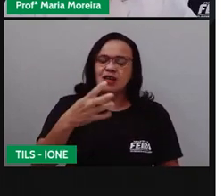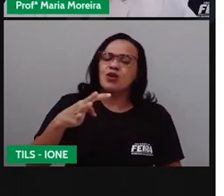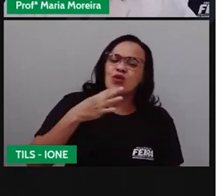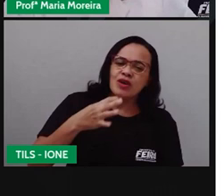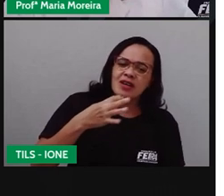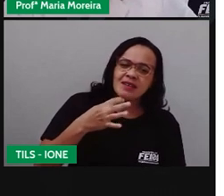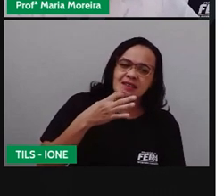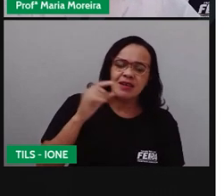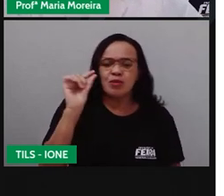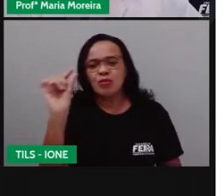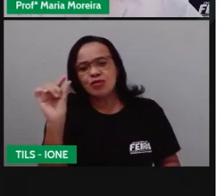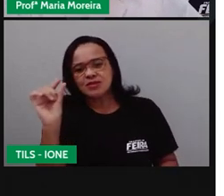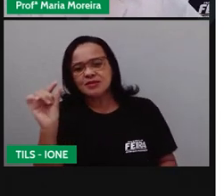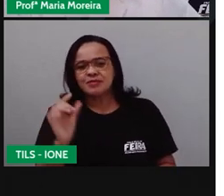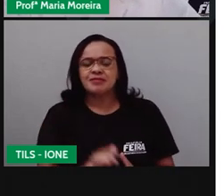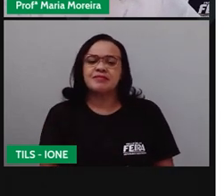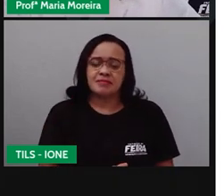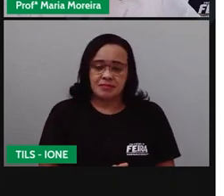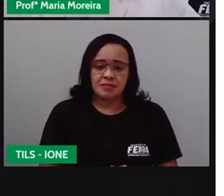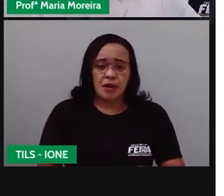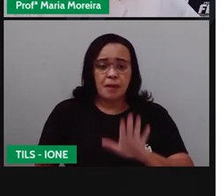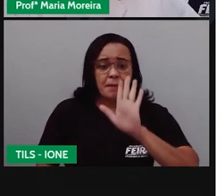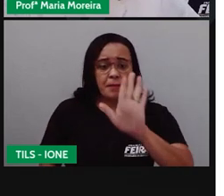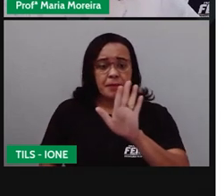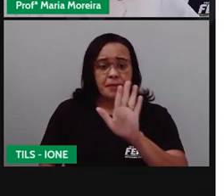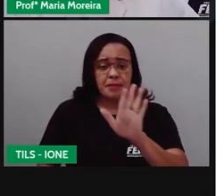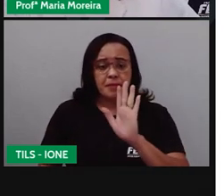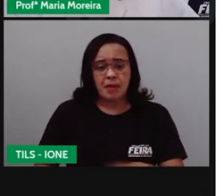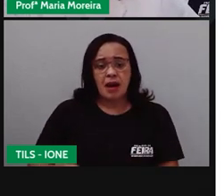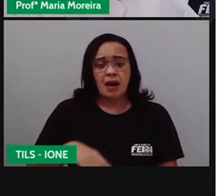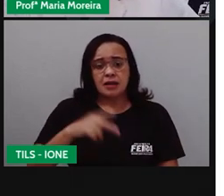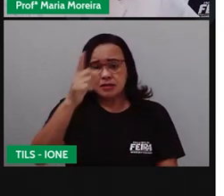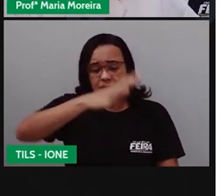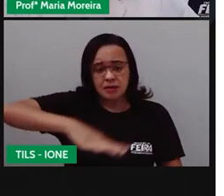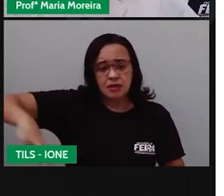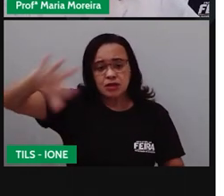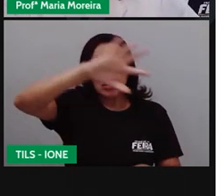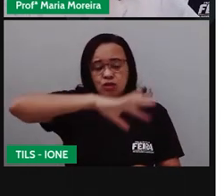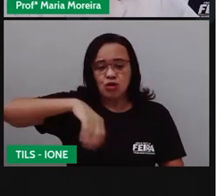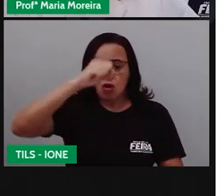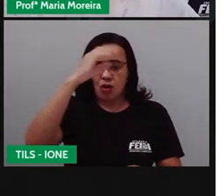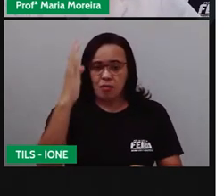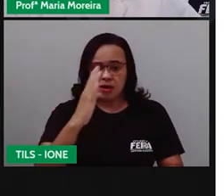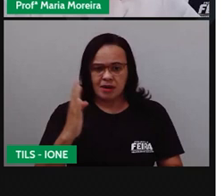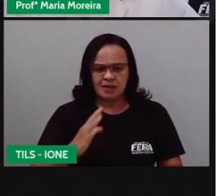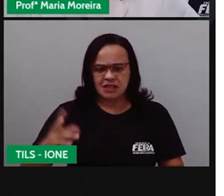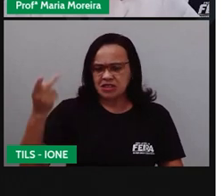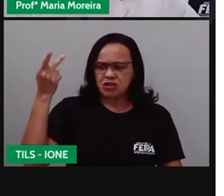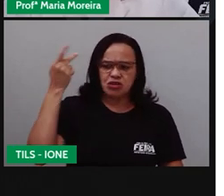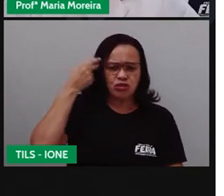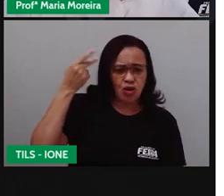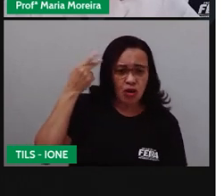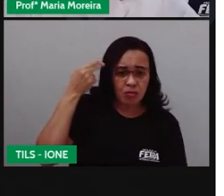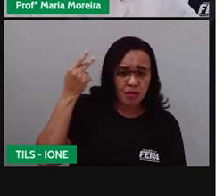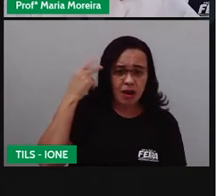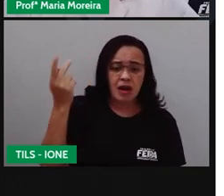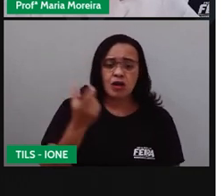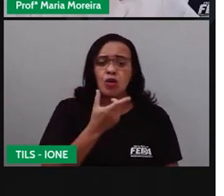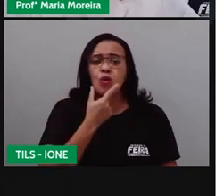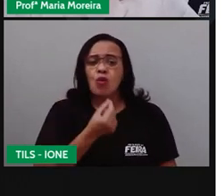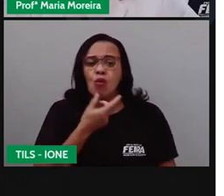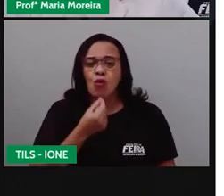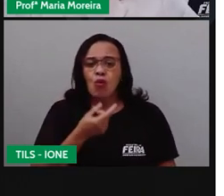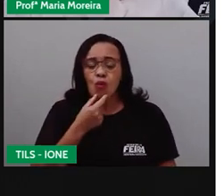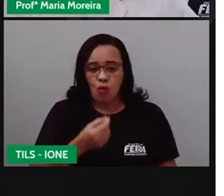aqui. Mas, embora para nós brasileiros seja muito natural considerar Santos Dumont o pai da